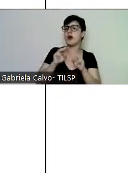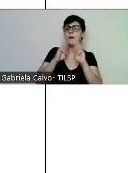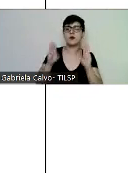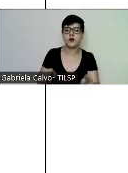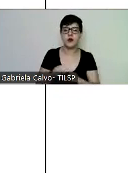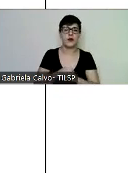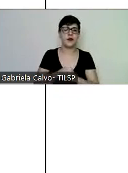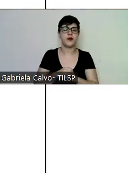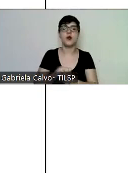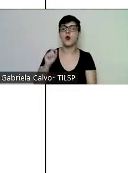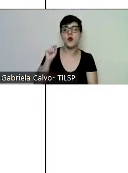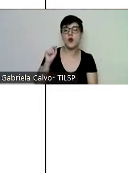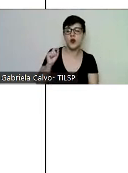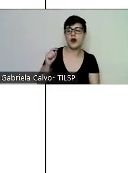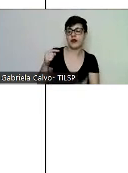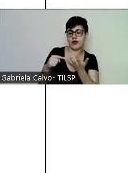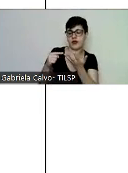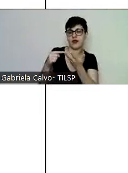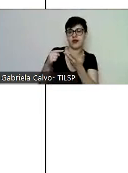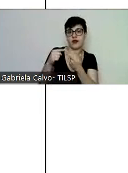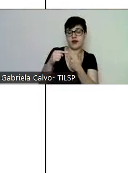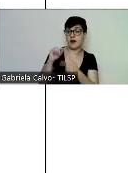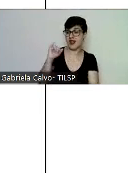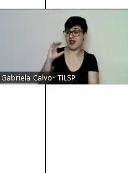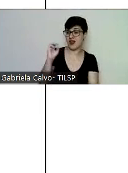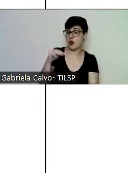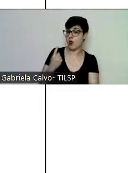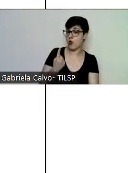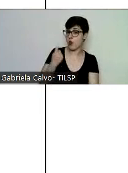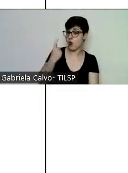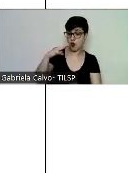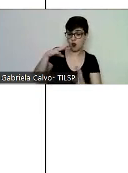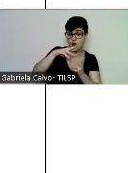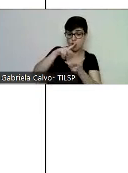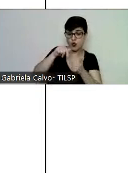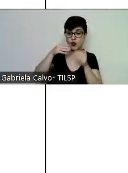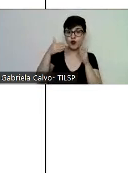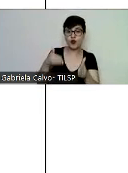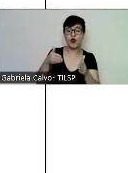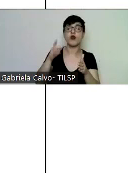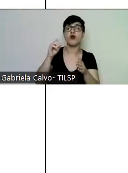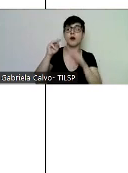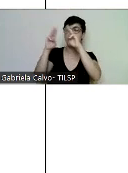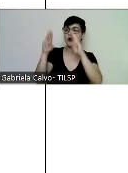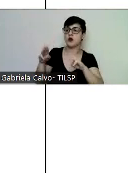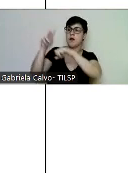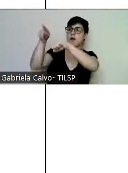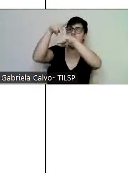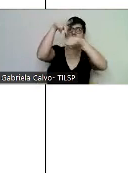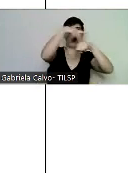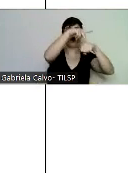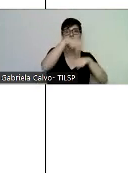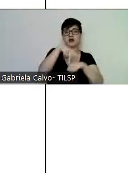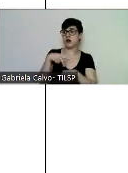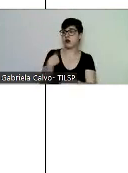a única Organização Mundial para profissionais de museus é uma definição que tem Impacto é tanto do ponto de vista